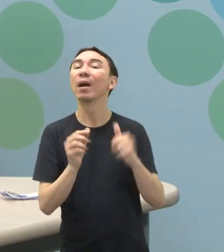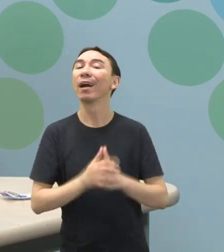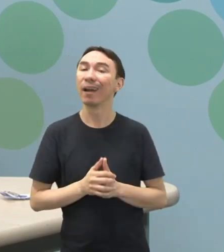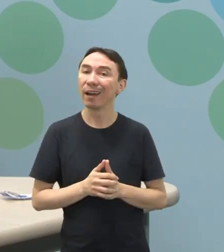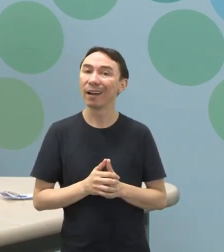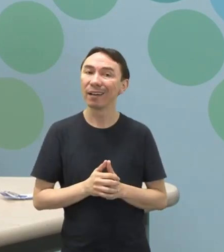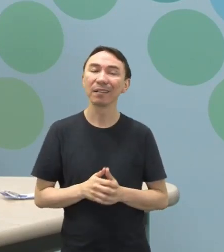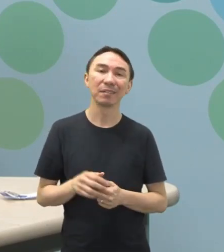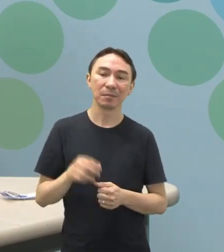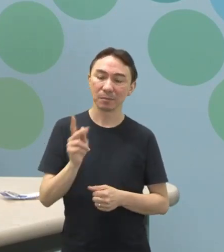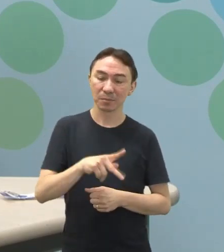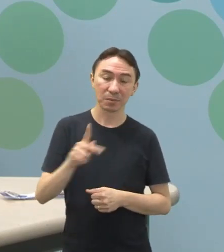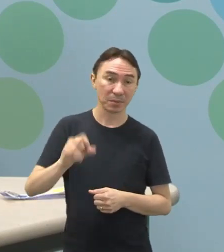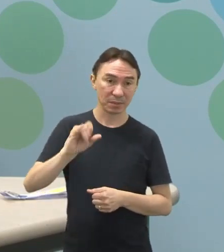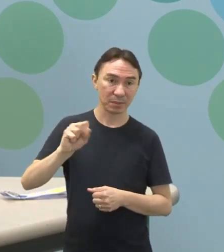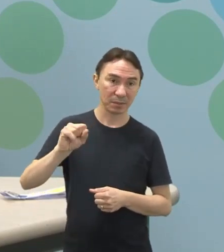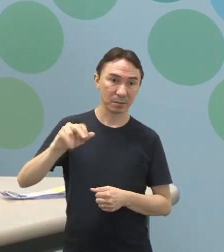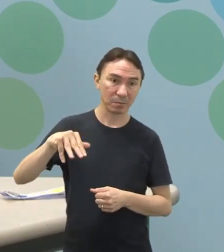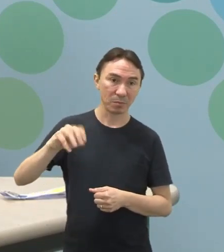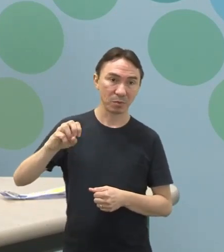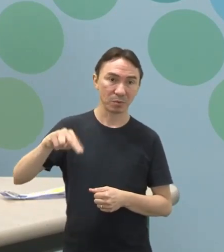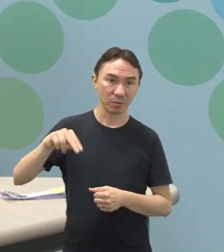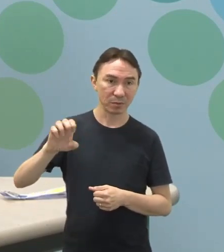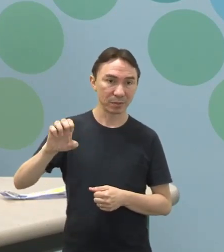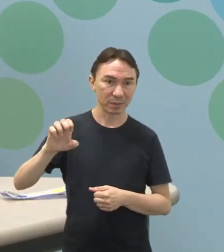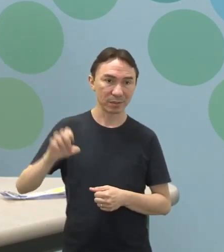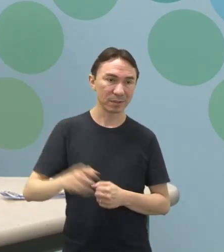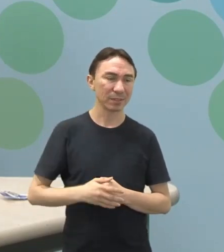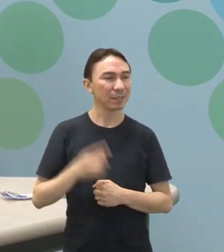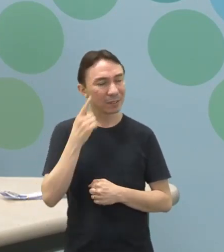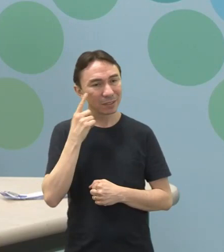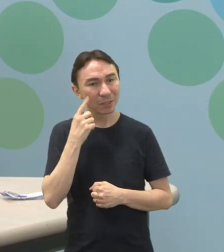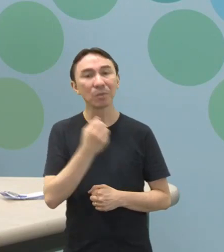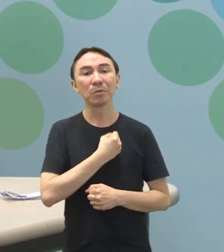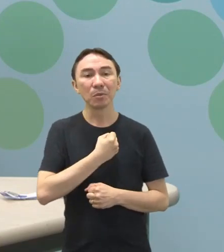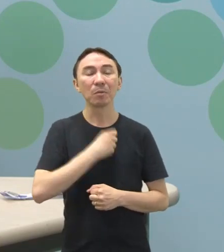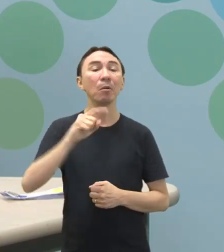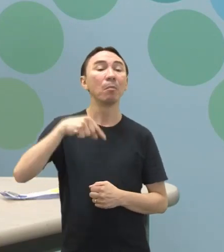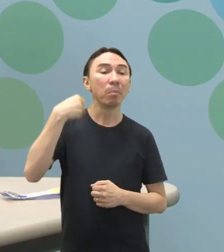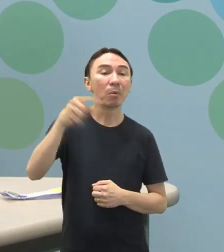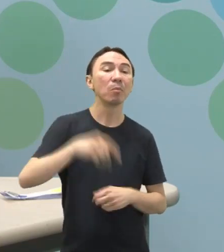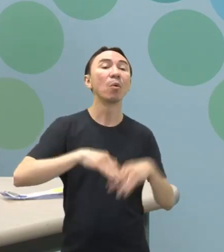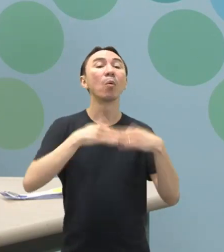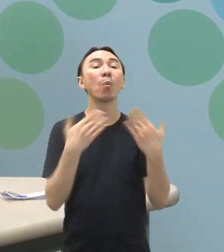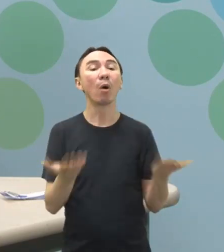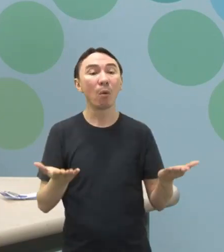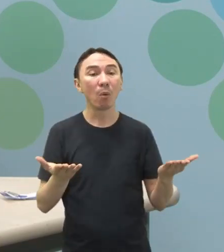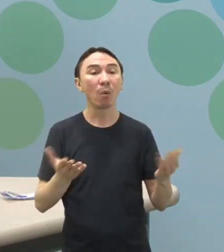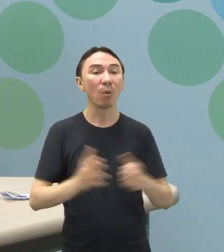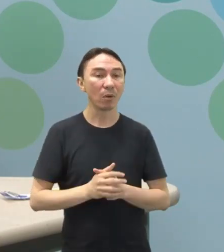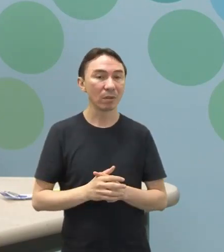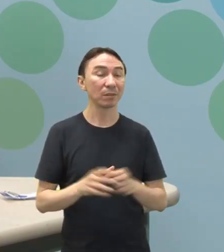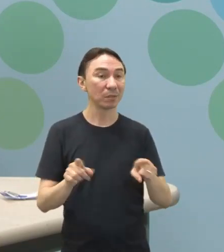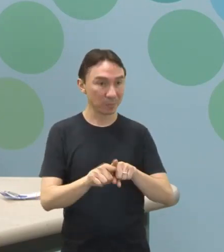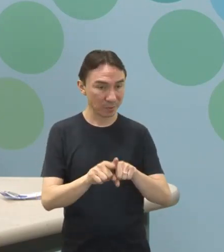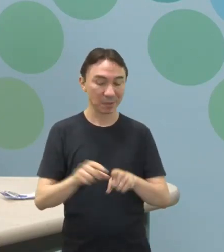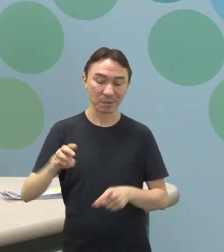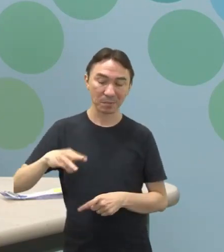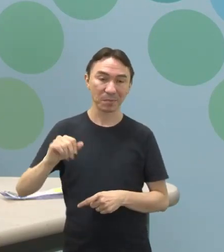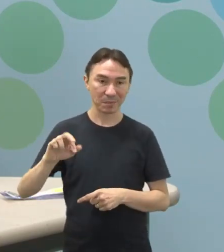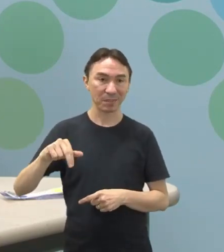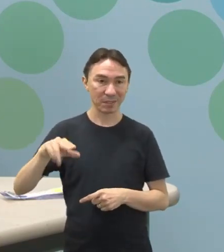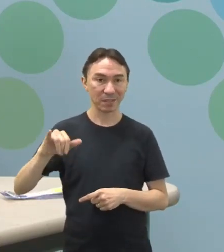Simone E qual é o próximo número para a seguir no desafio né a professora minha novamente